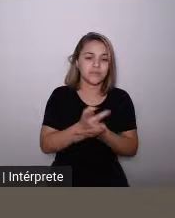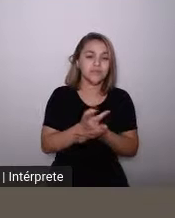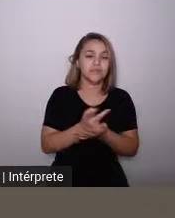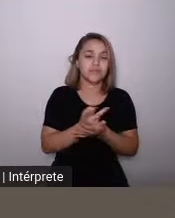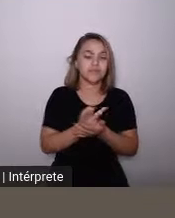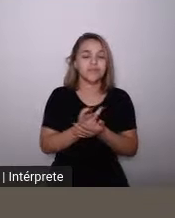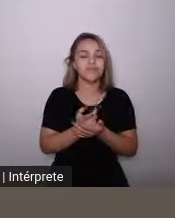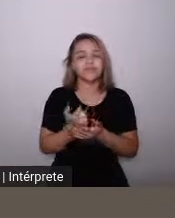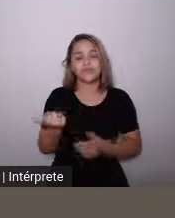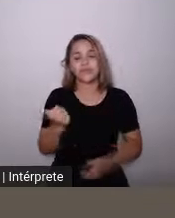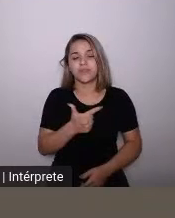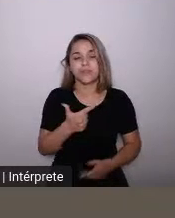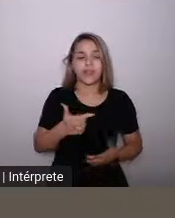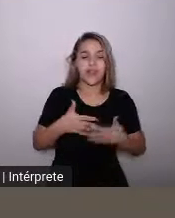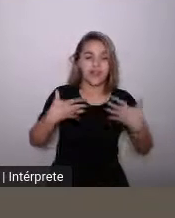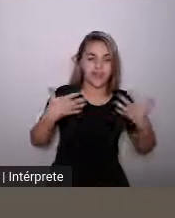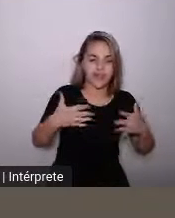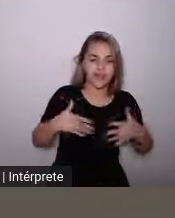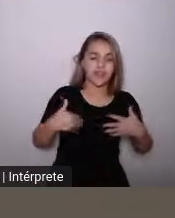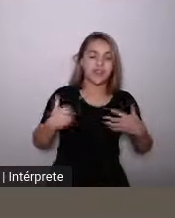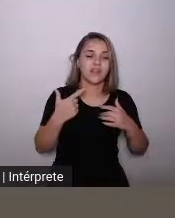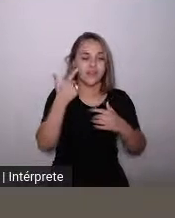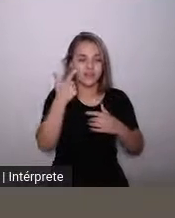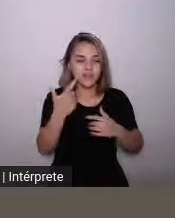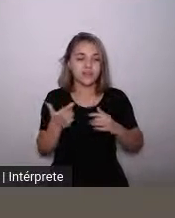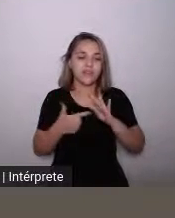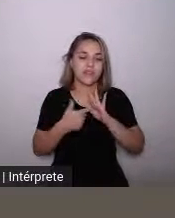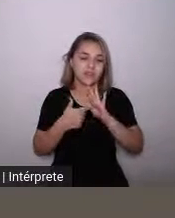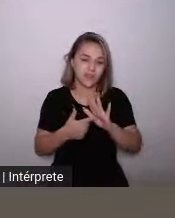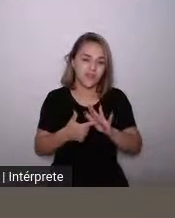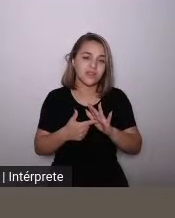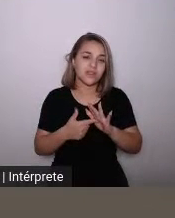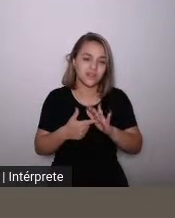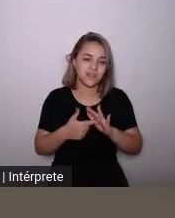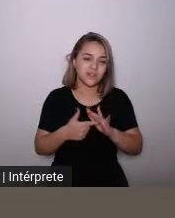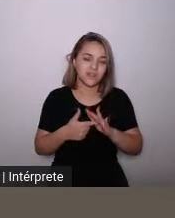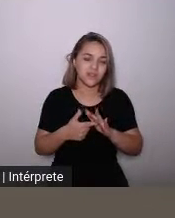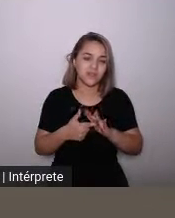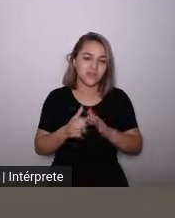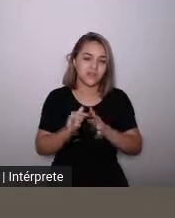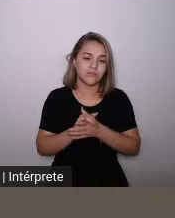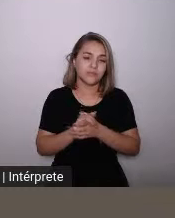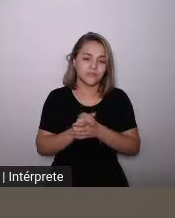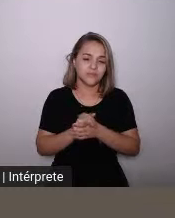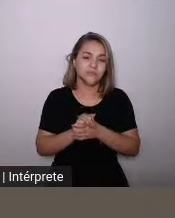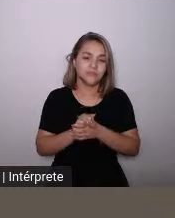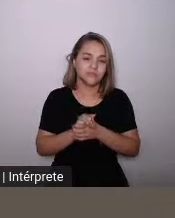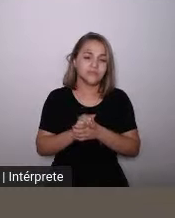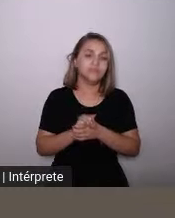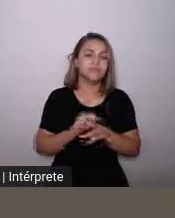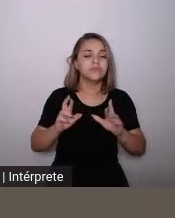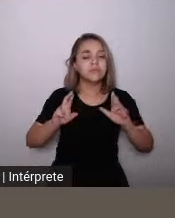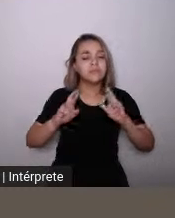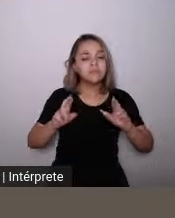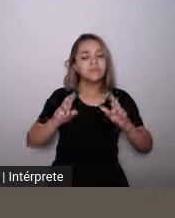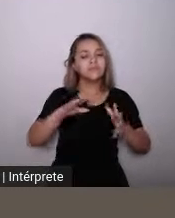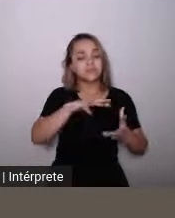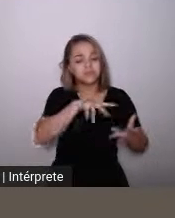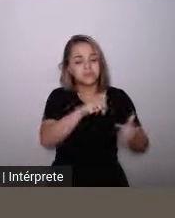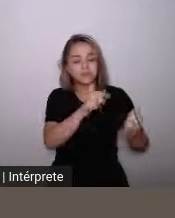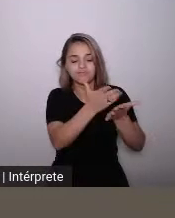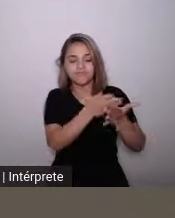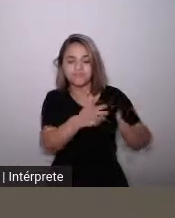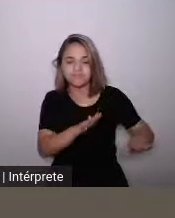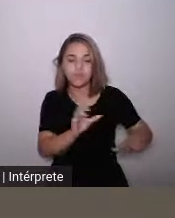da alegria, a tal prova dos noves do manifesto da antropofagia. Né? Pelo fim de um mundo, ao invés da inauguração de uma